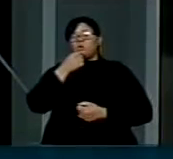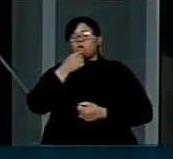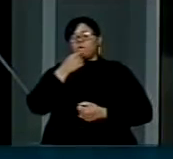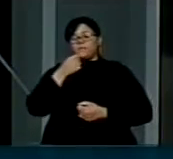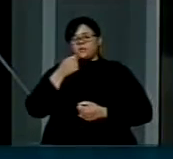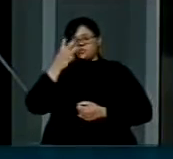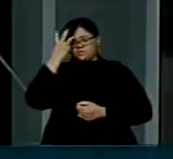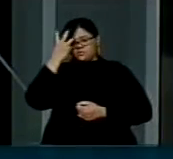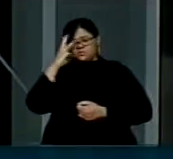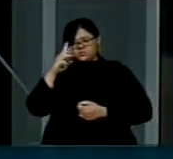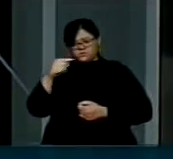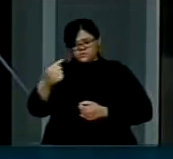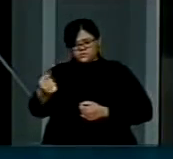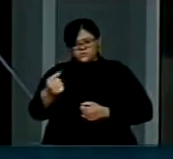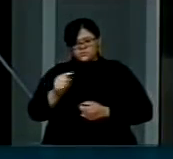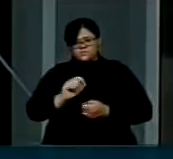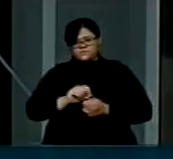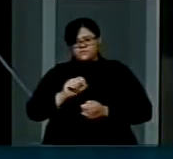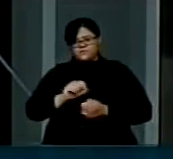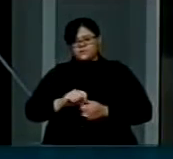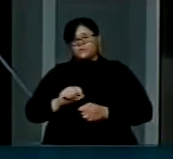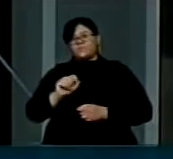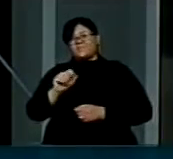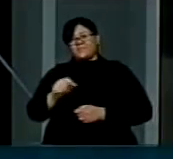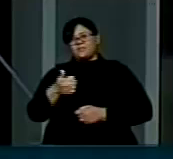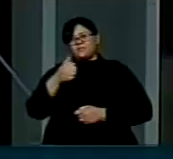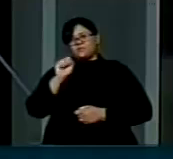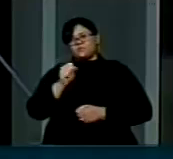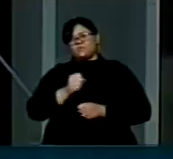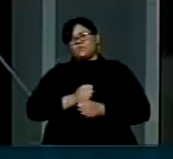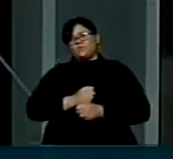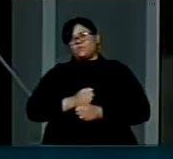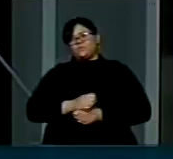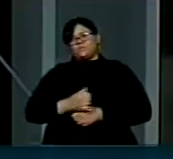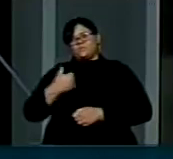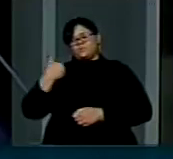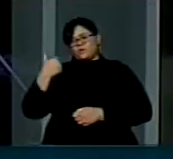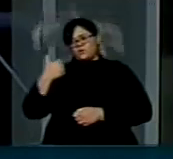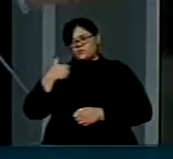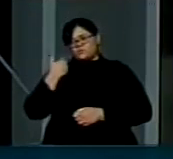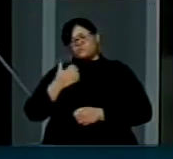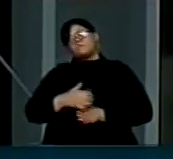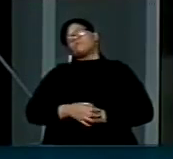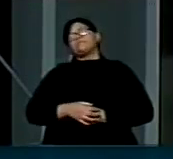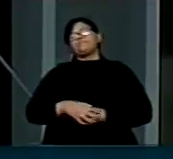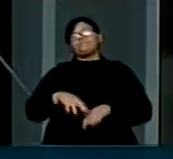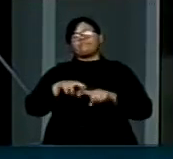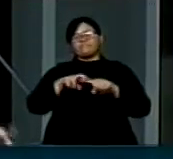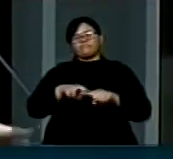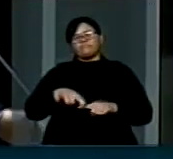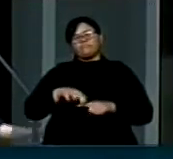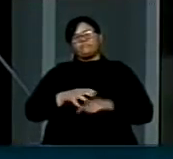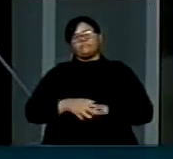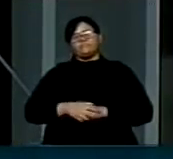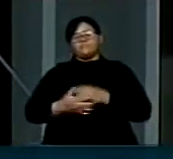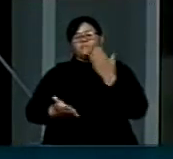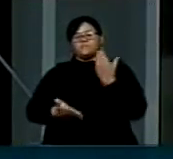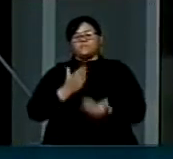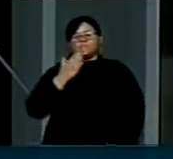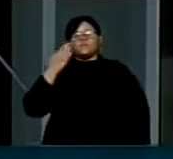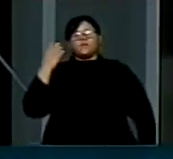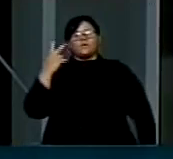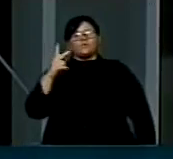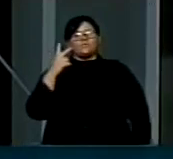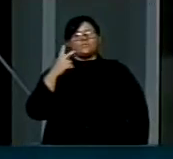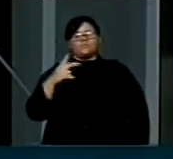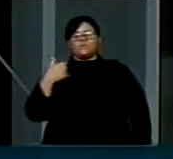3 dias faria 18 anos e, portanto, perderia a sua condição